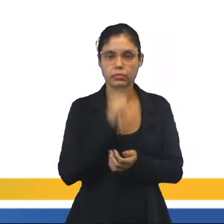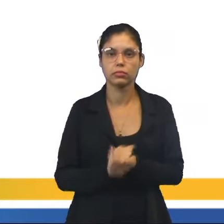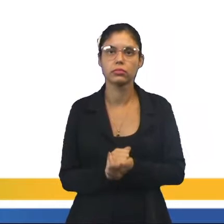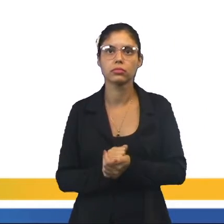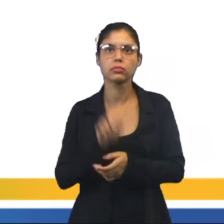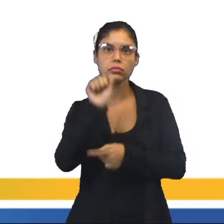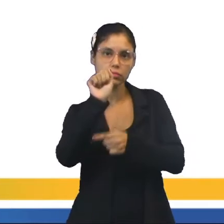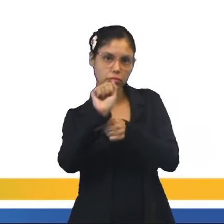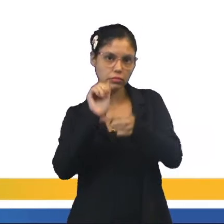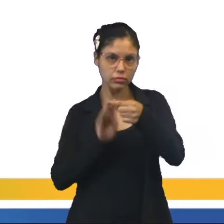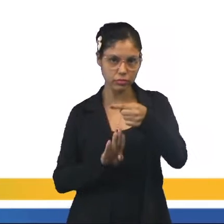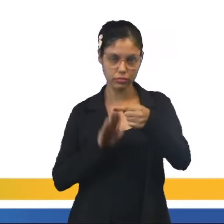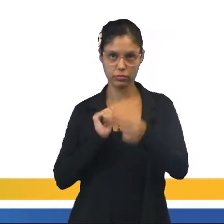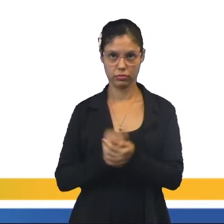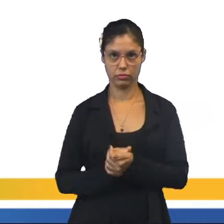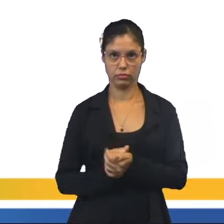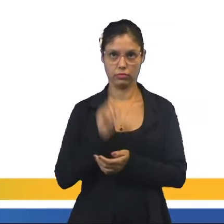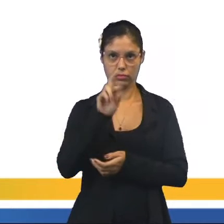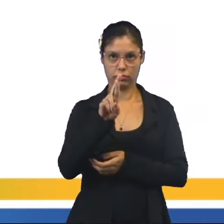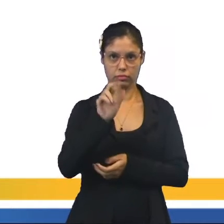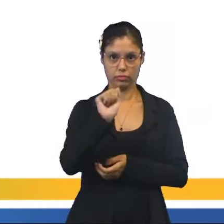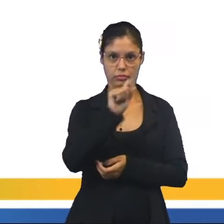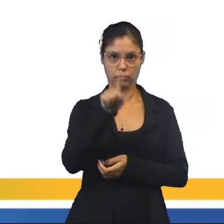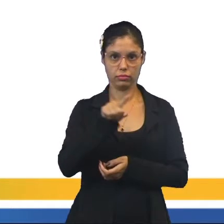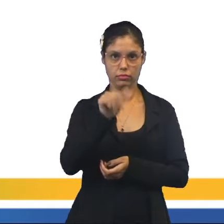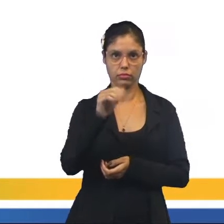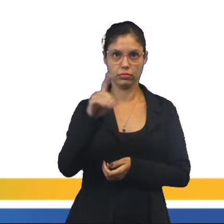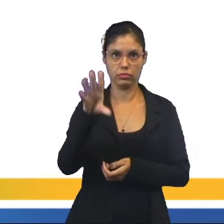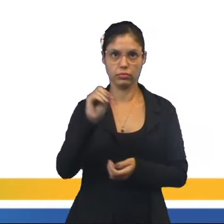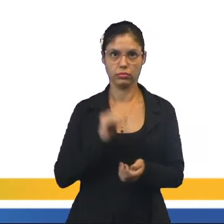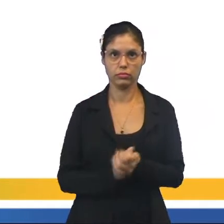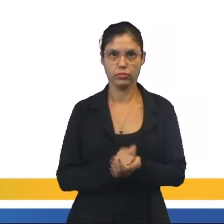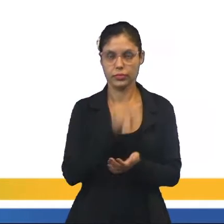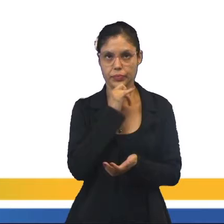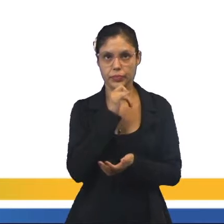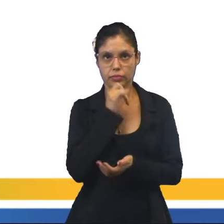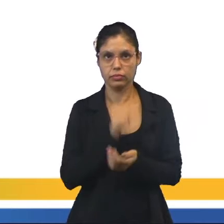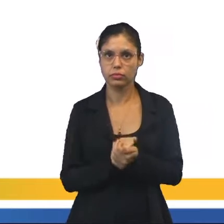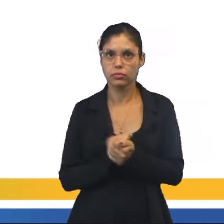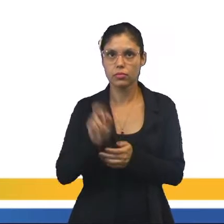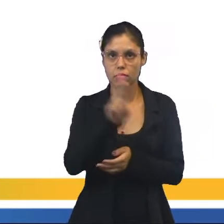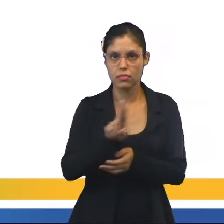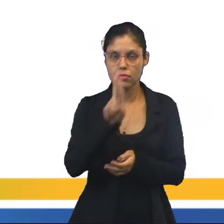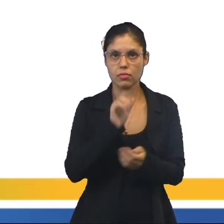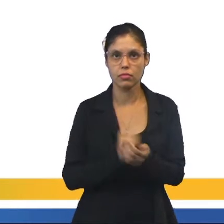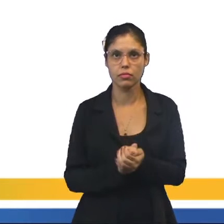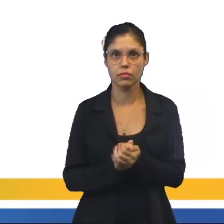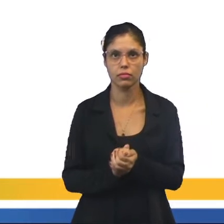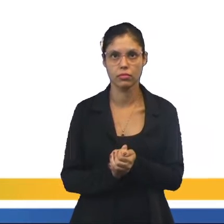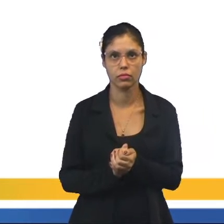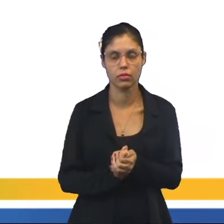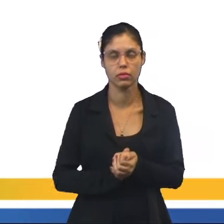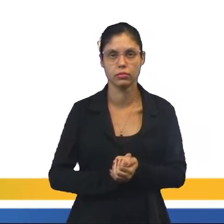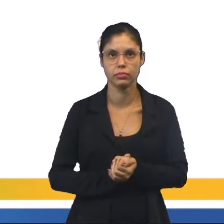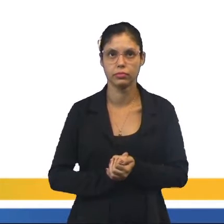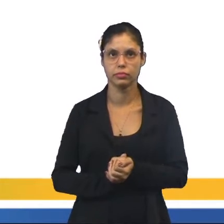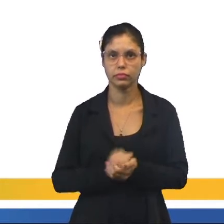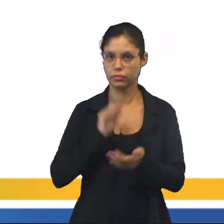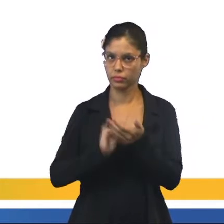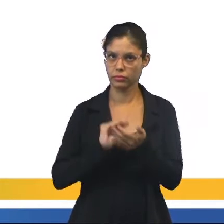A dividido para B, é uma razão. São exemplos de razões que